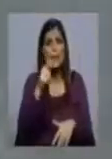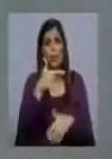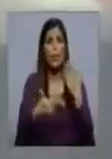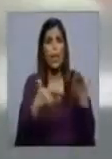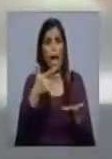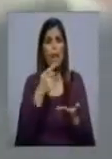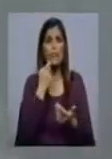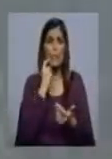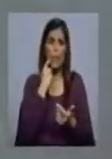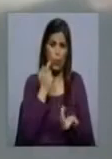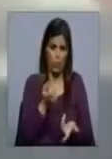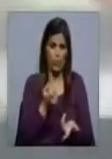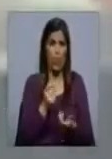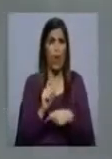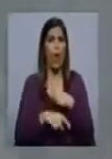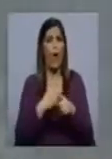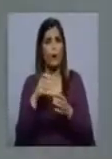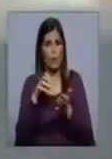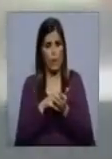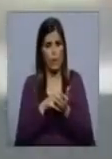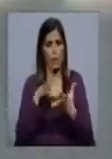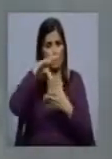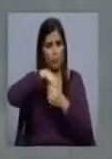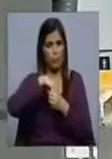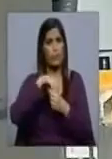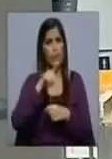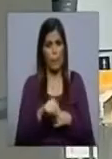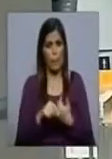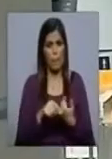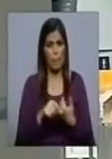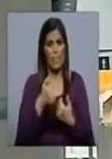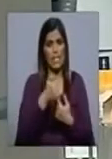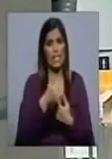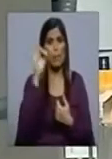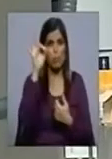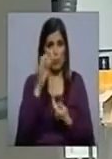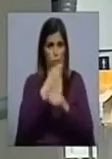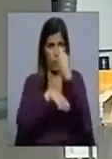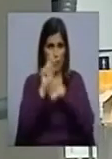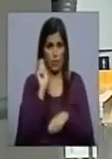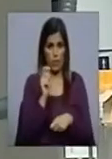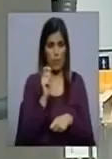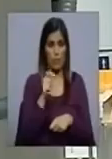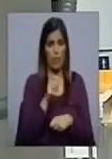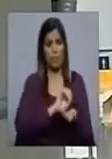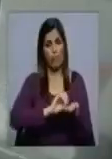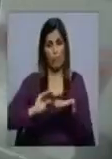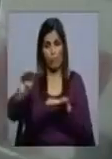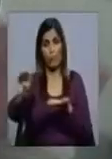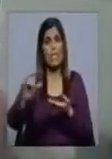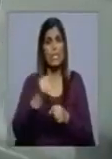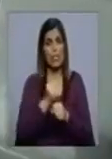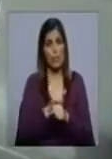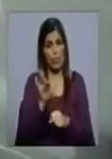e tal como outras marcas que se juntaram a causa cinco por cento das vendas vai para o serviço